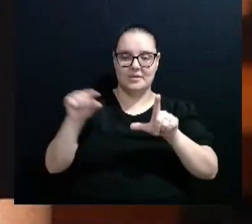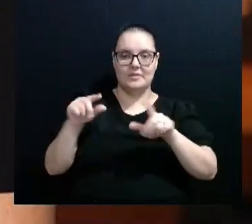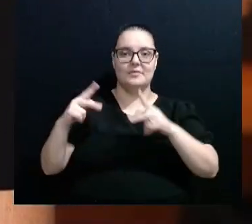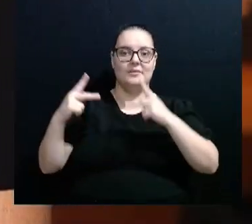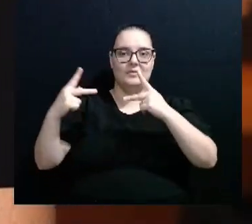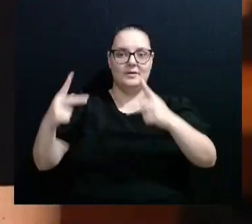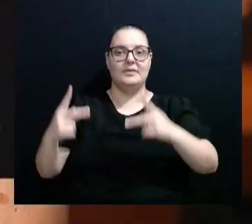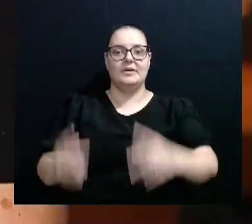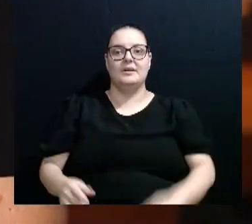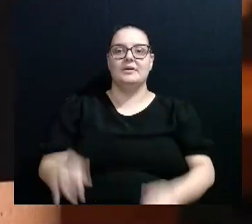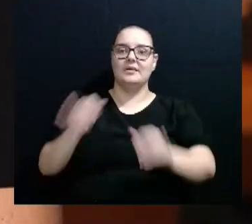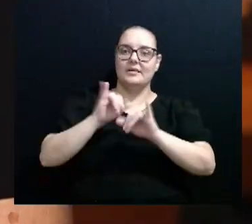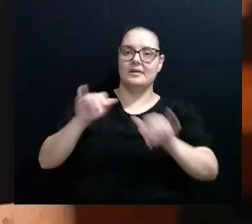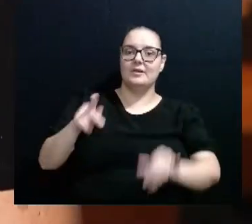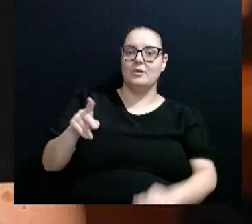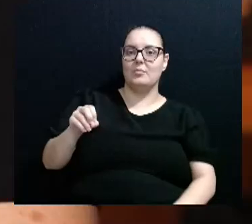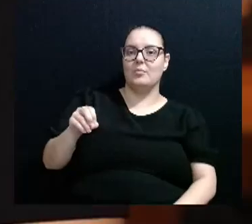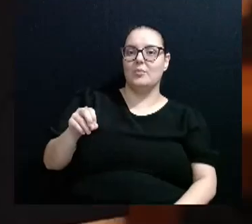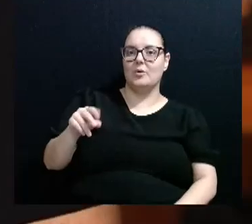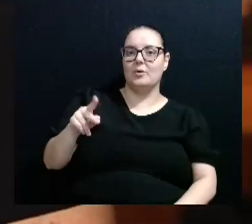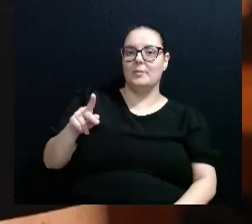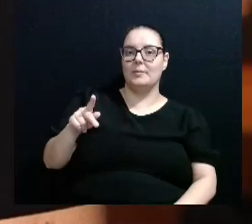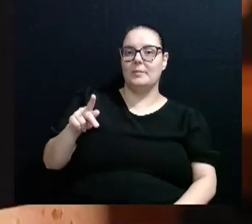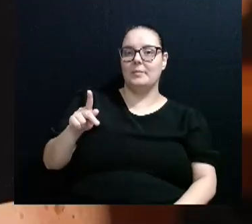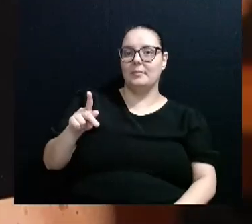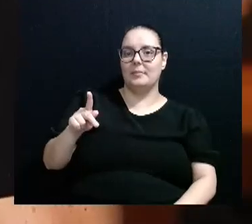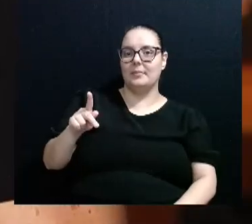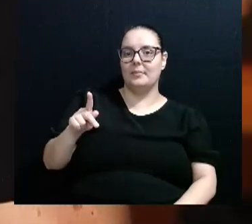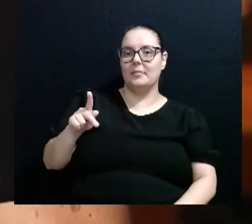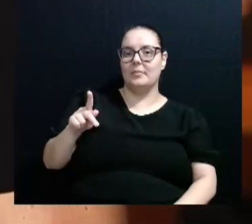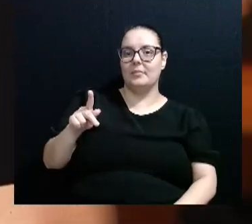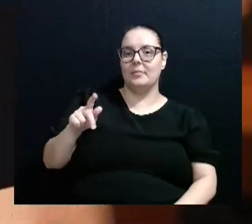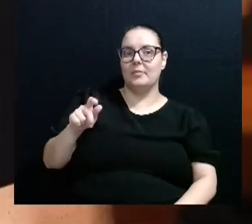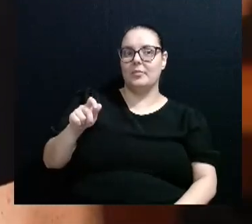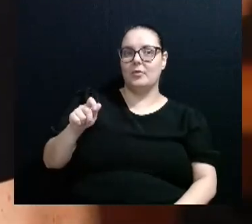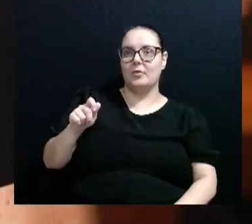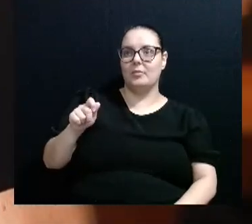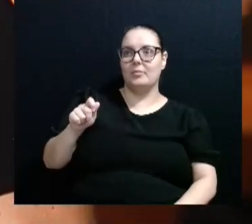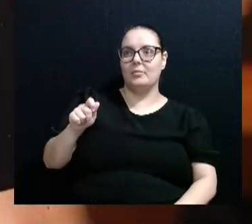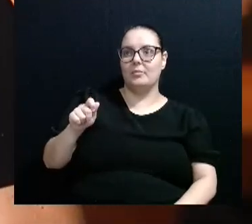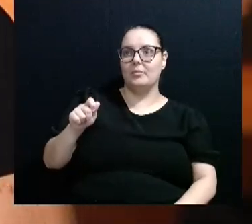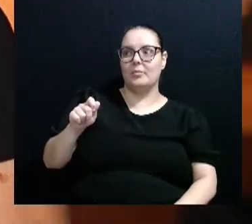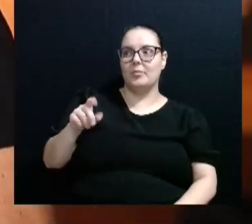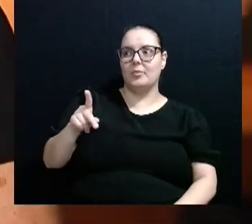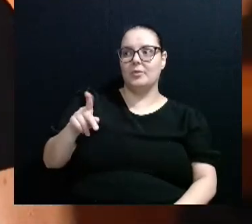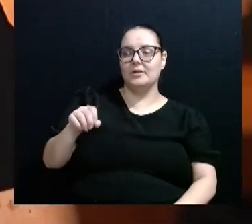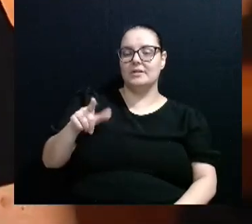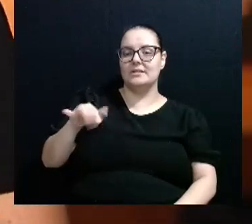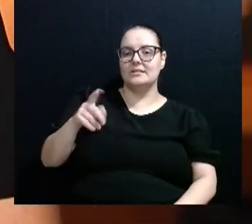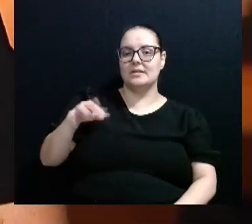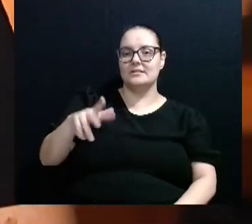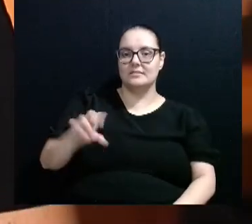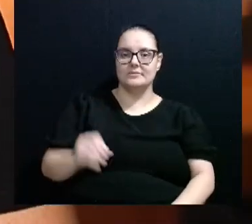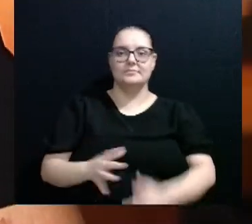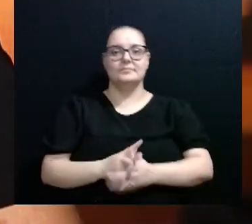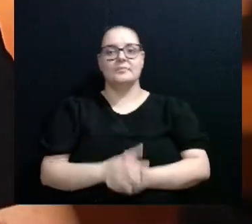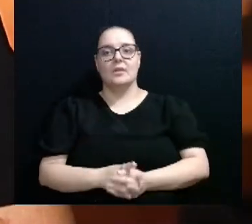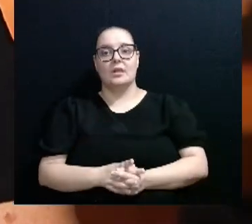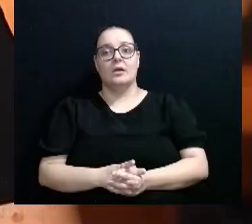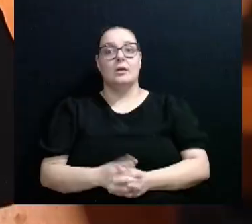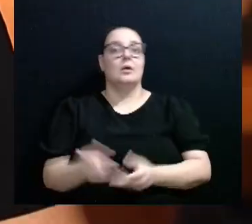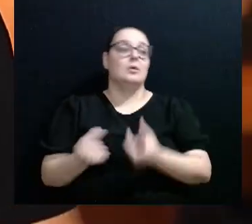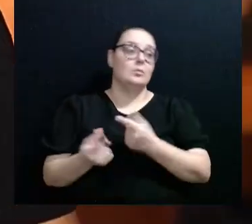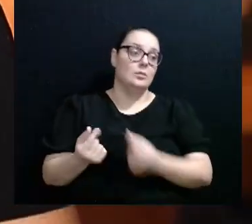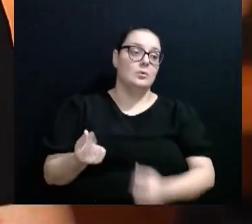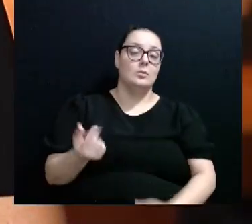de popularização, você vai comprar pelo Simpla, é muito fácil. Os ingressos são a preços populares, R$20